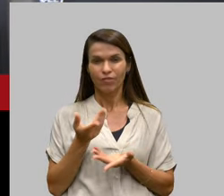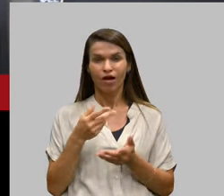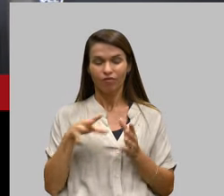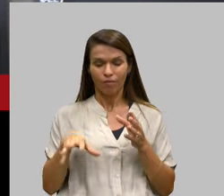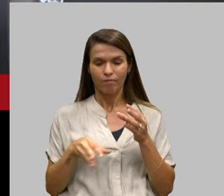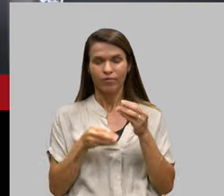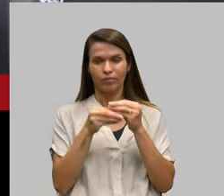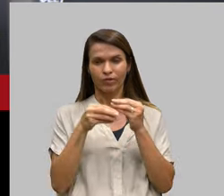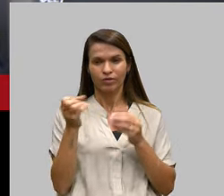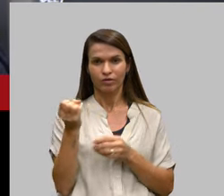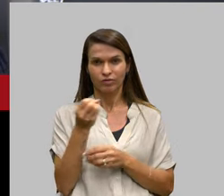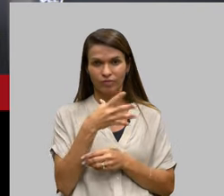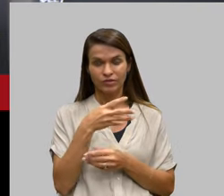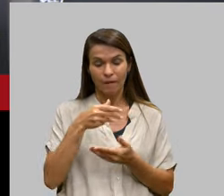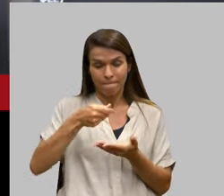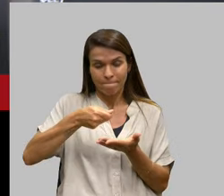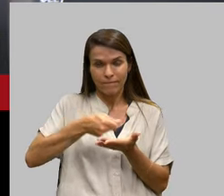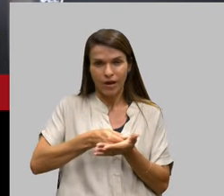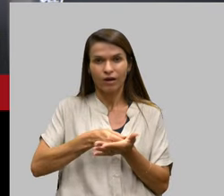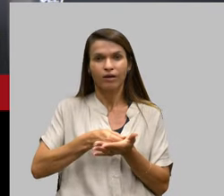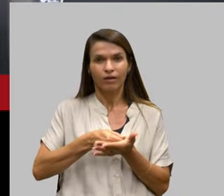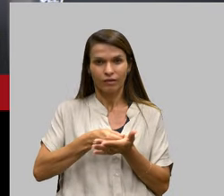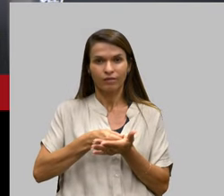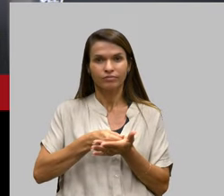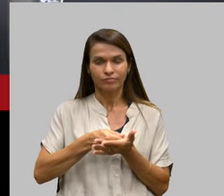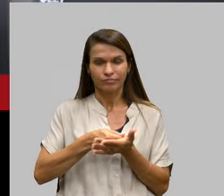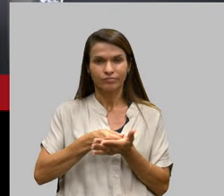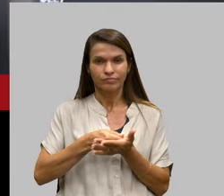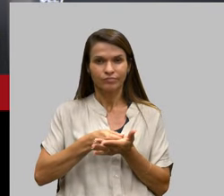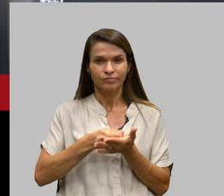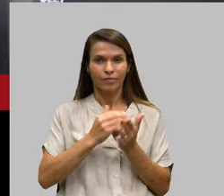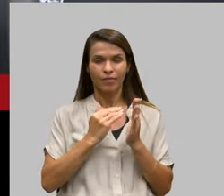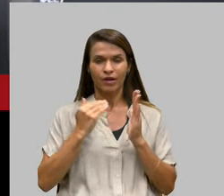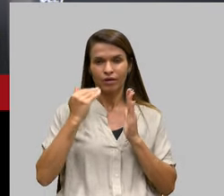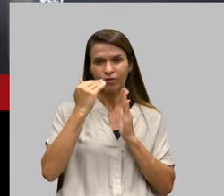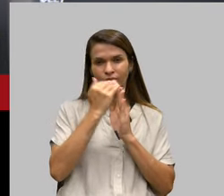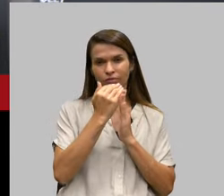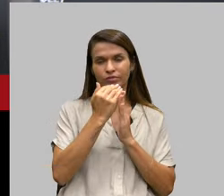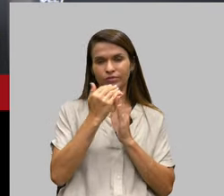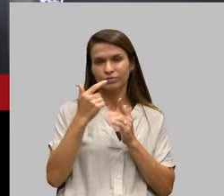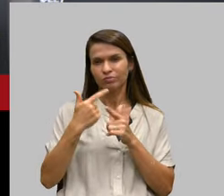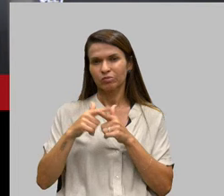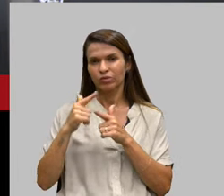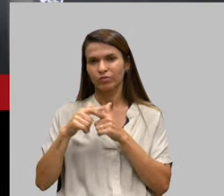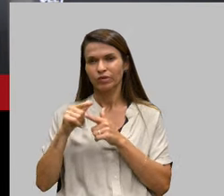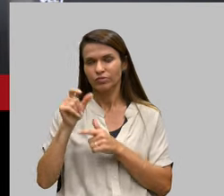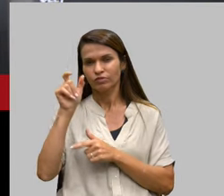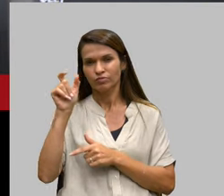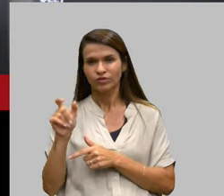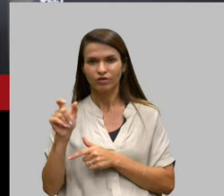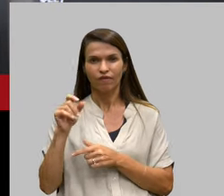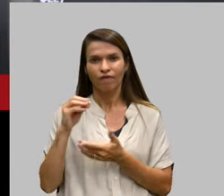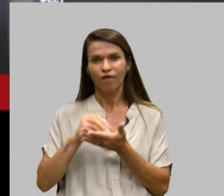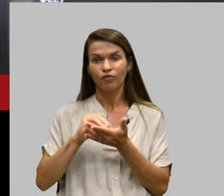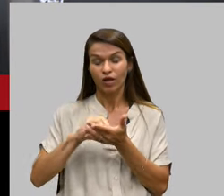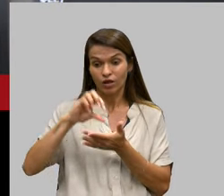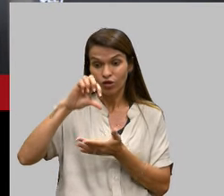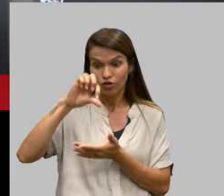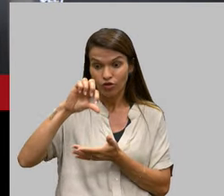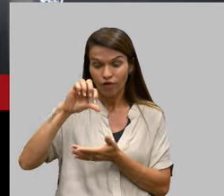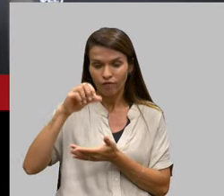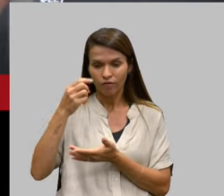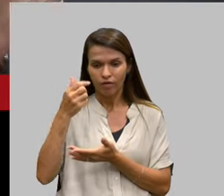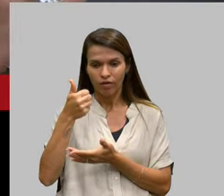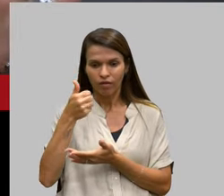nova para você pagar um pedágio ainda maior em situações pasm de pessoas que faltavam 9 10 dias para se aposentar e